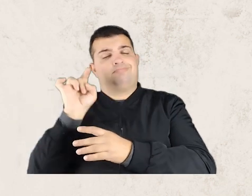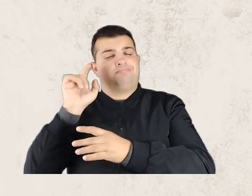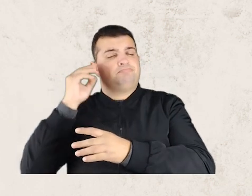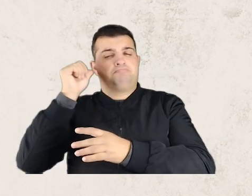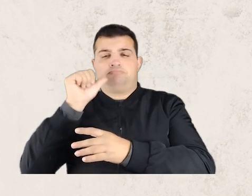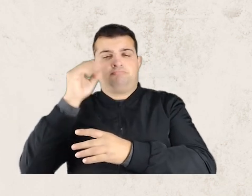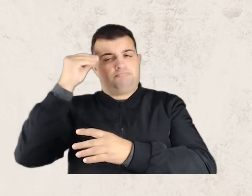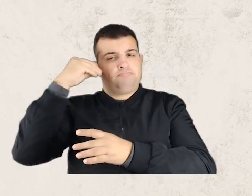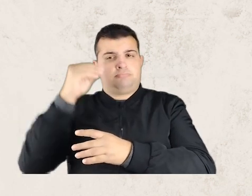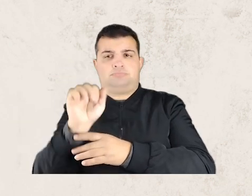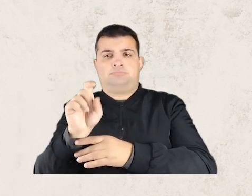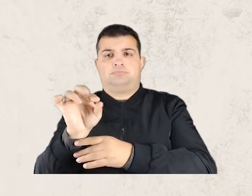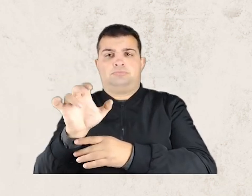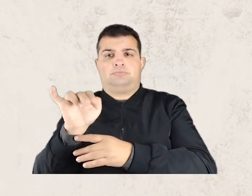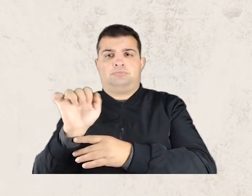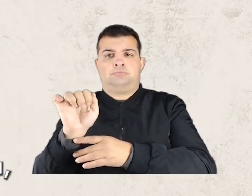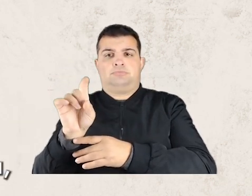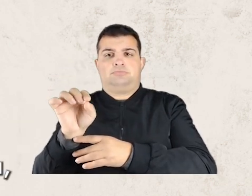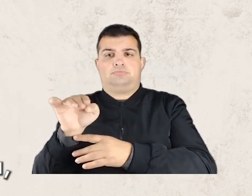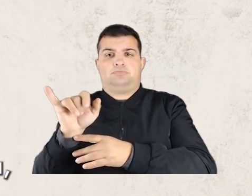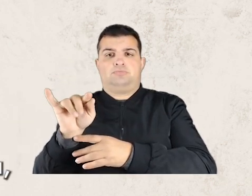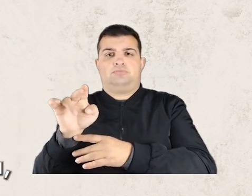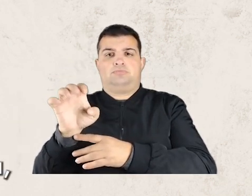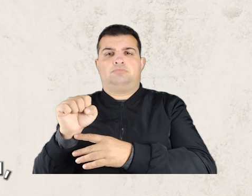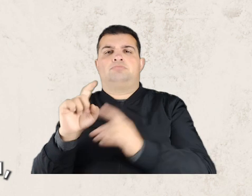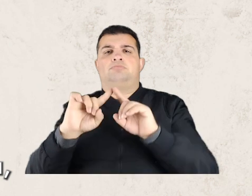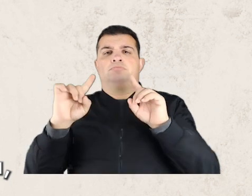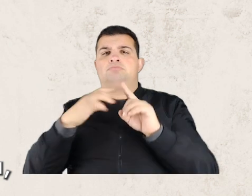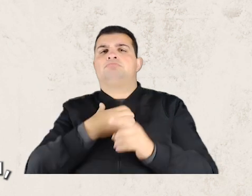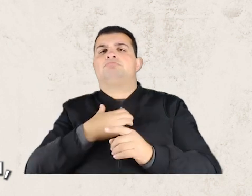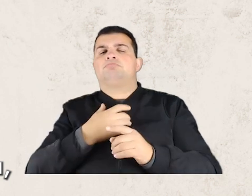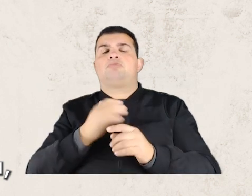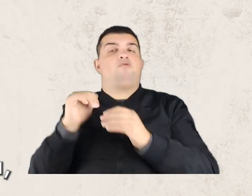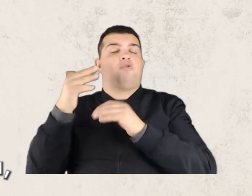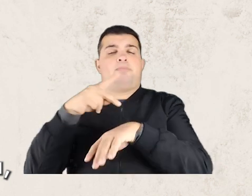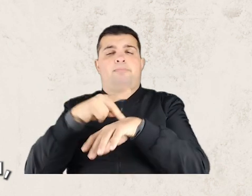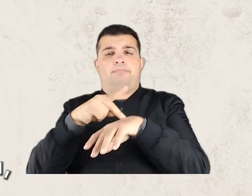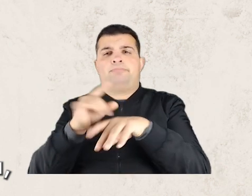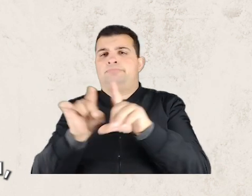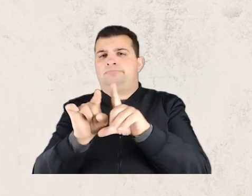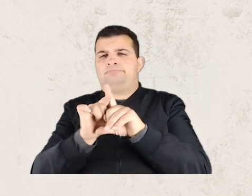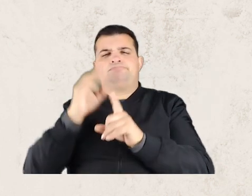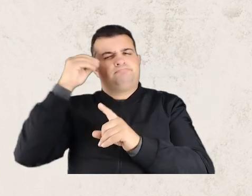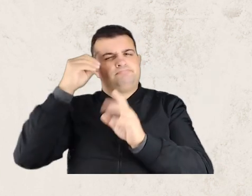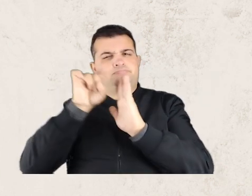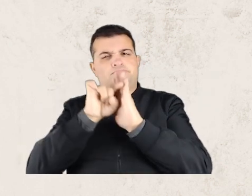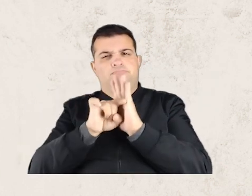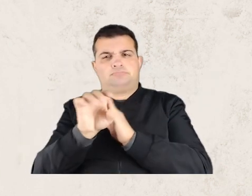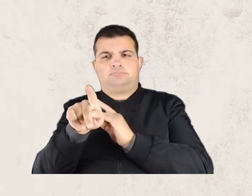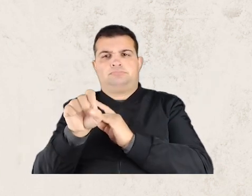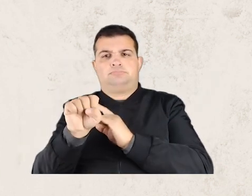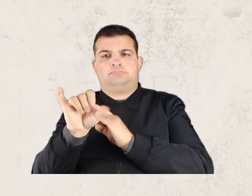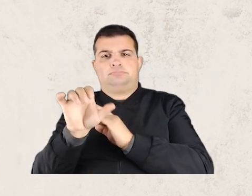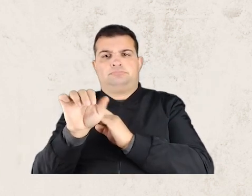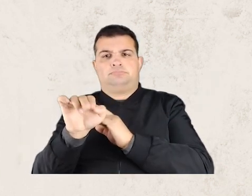contexto, a psicologia social crítica desponta então como uma psicologia latino-americana, como uma psicologia brasileira, segundo a psicóloga